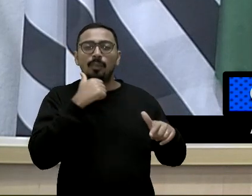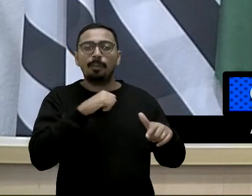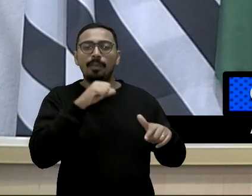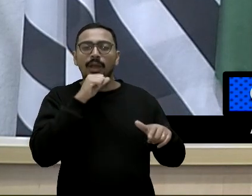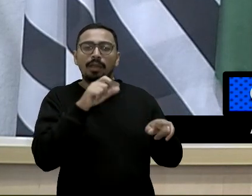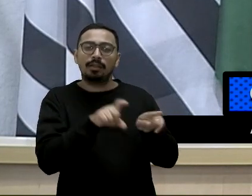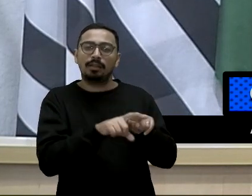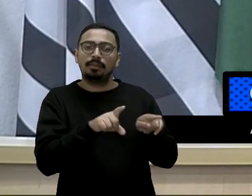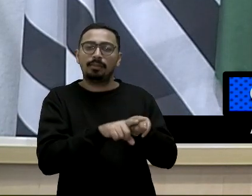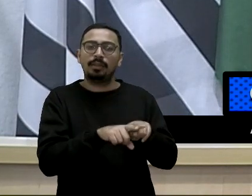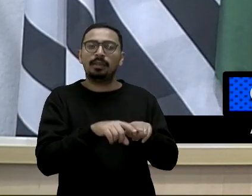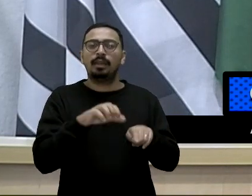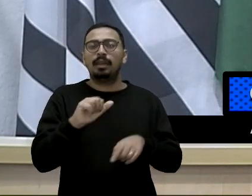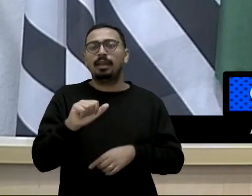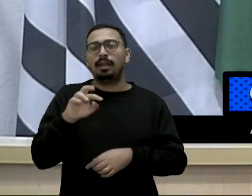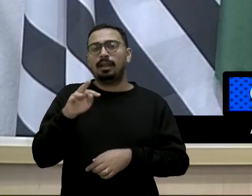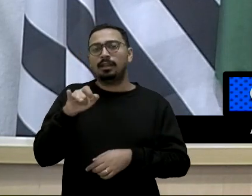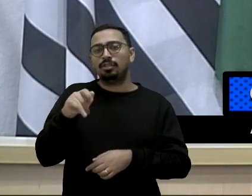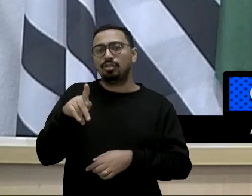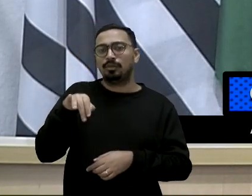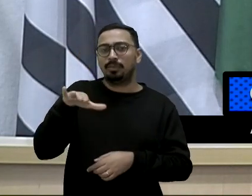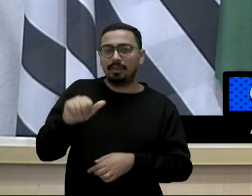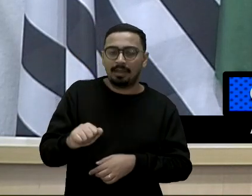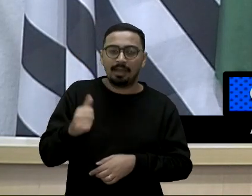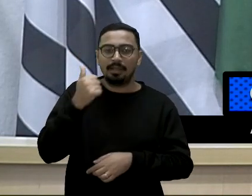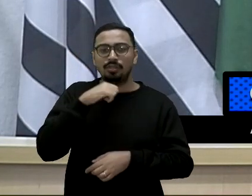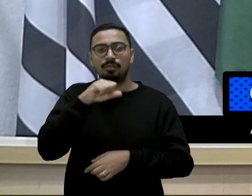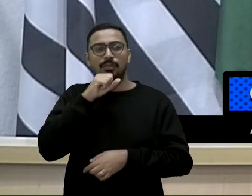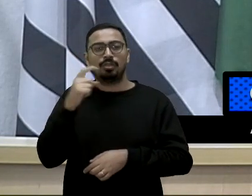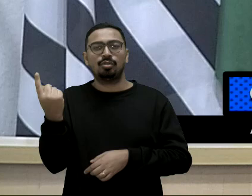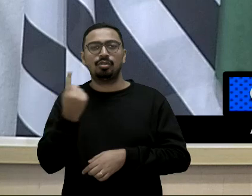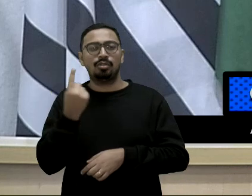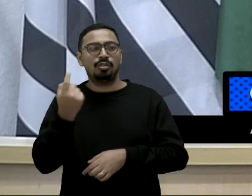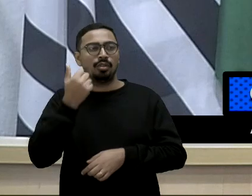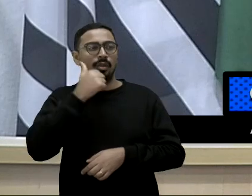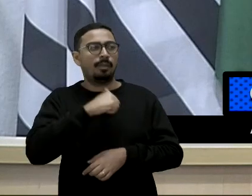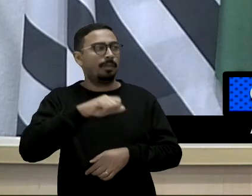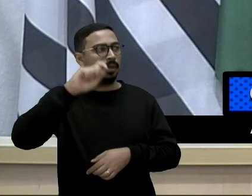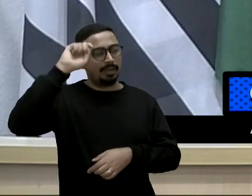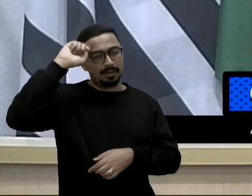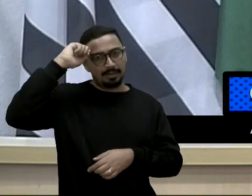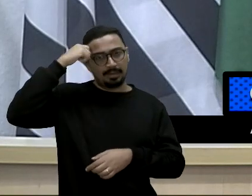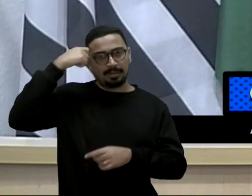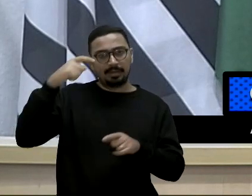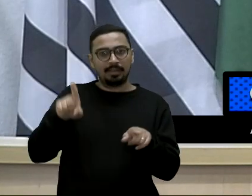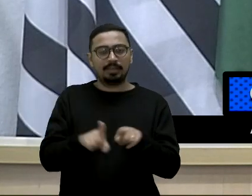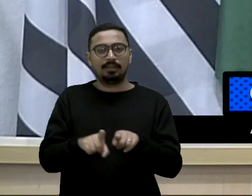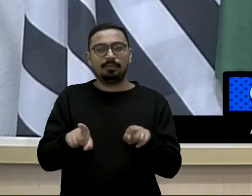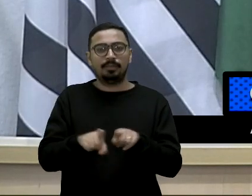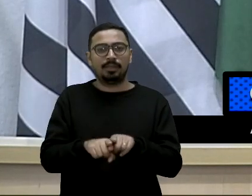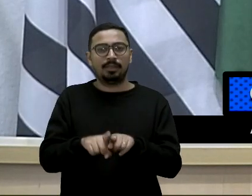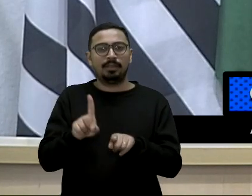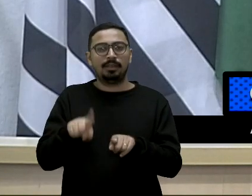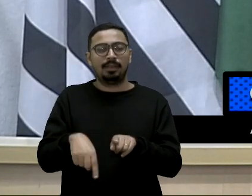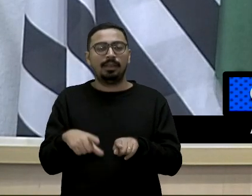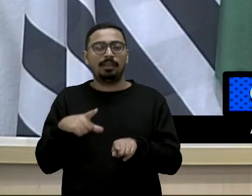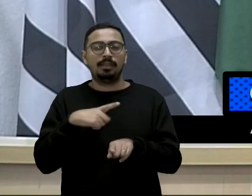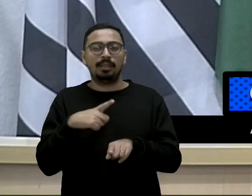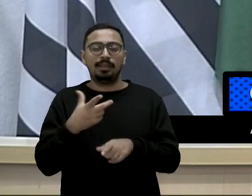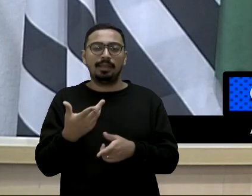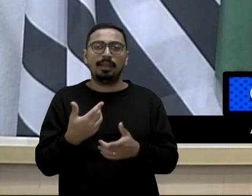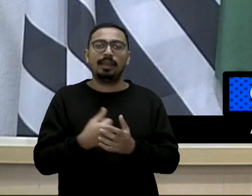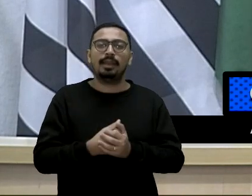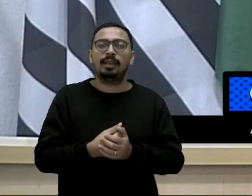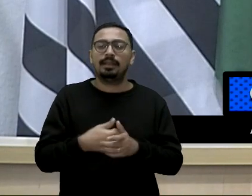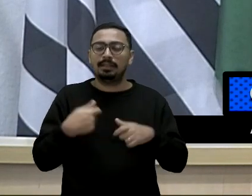mães atípicas, em mães negras, que passam por muitas vulnerabilidades, que passam,